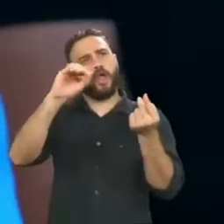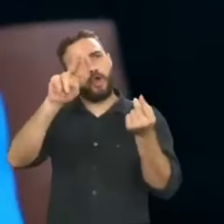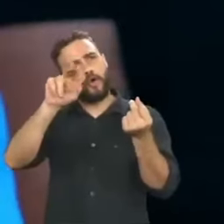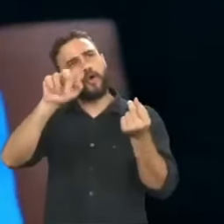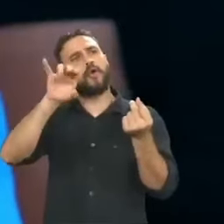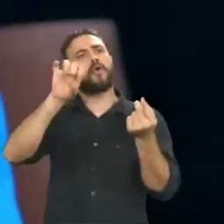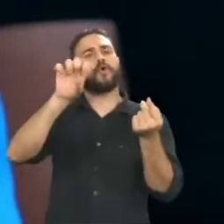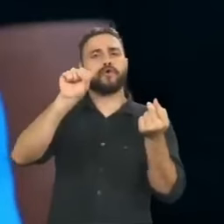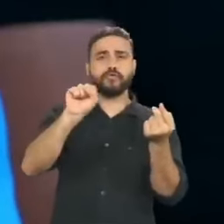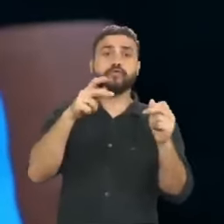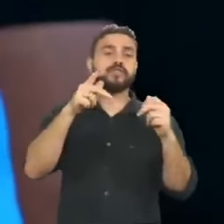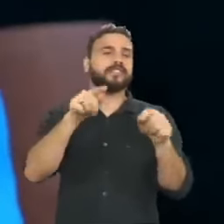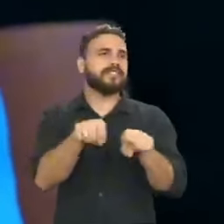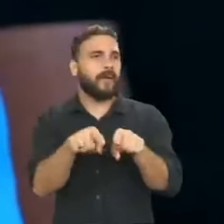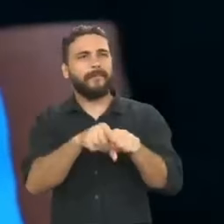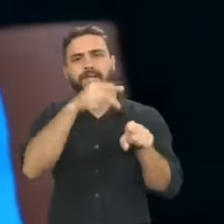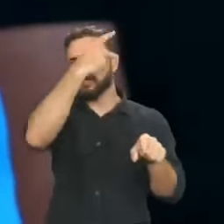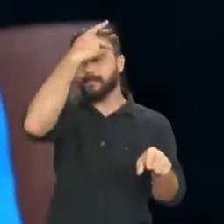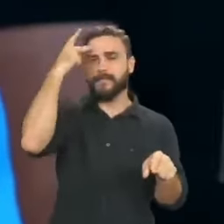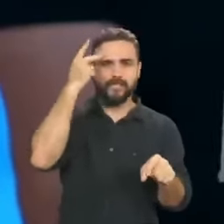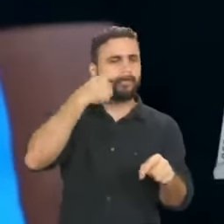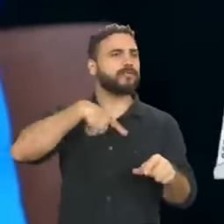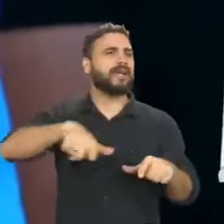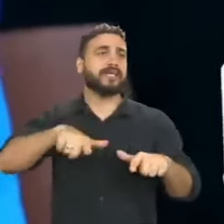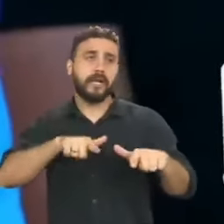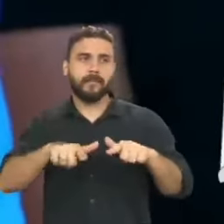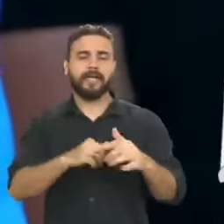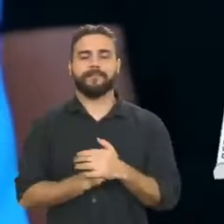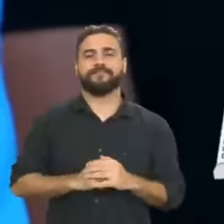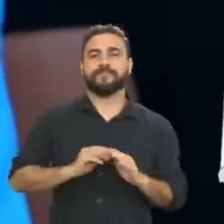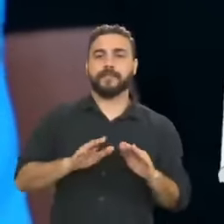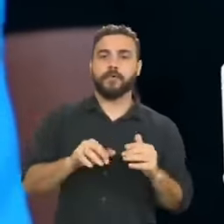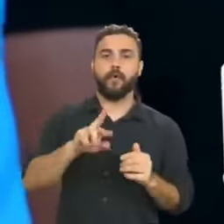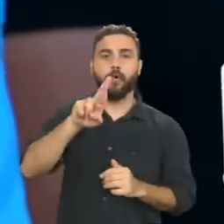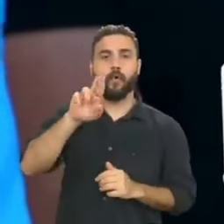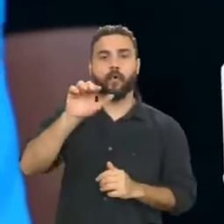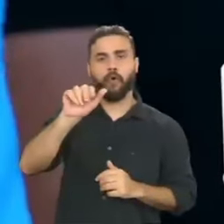de pessoas. Então, hoje o Rafur a gente tem em